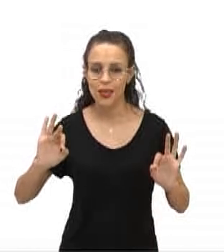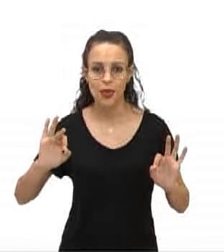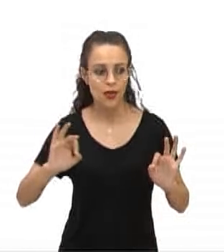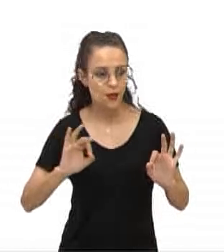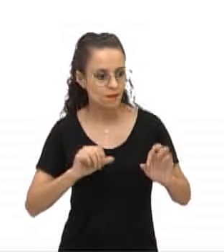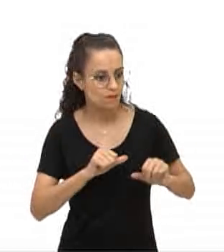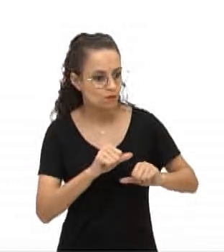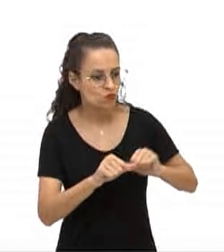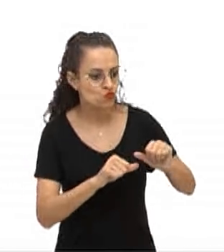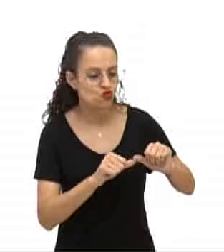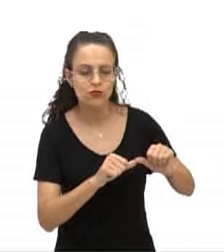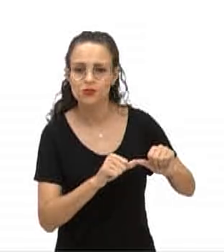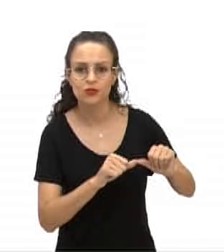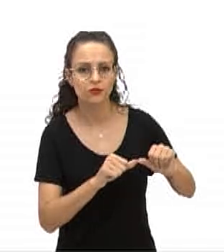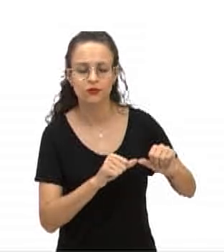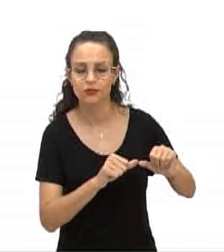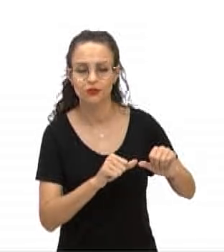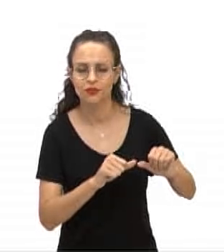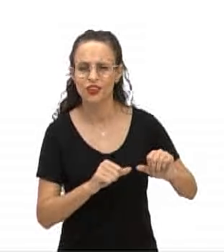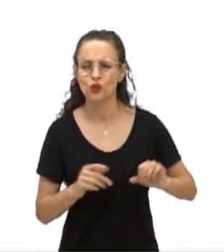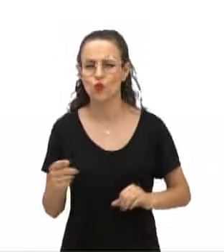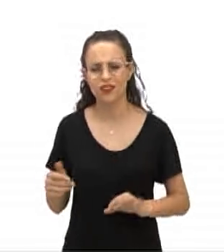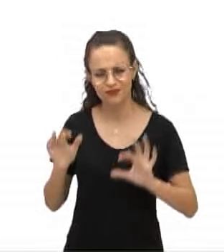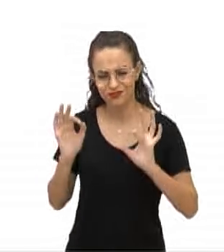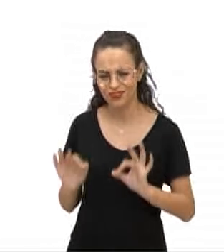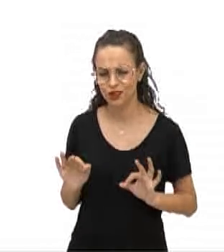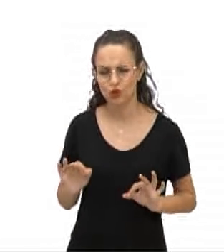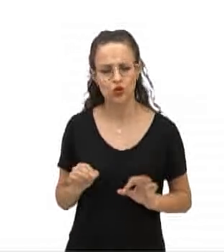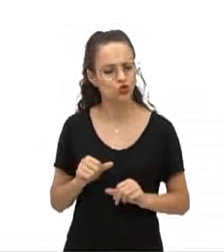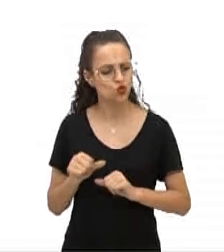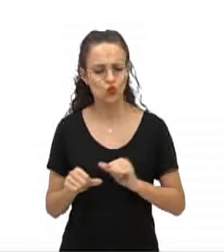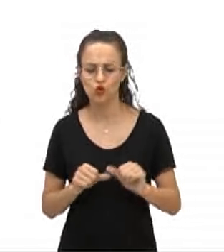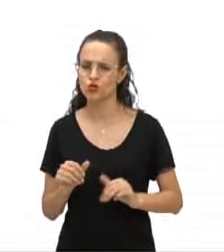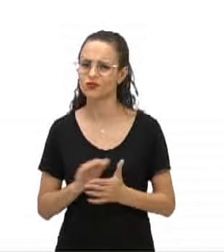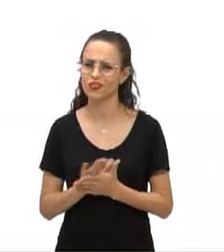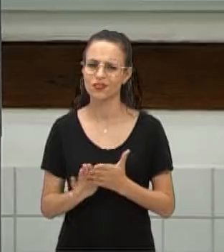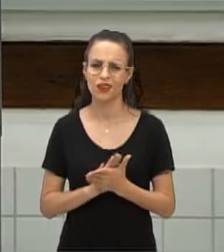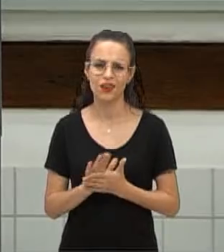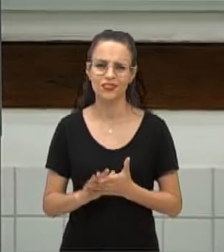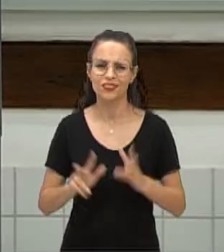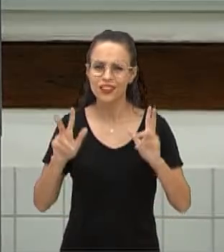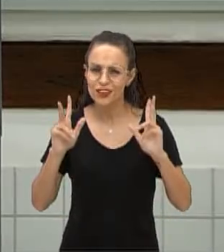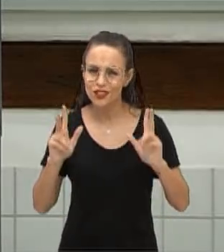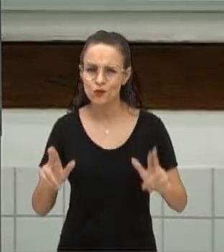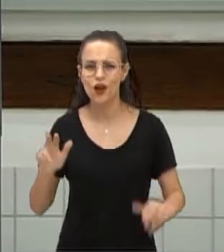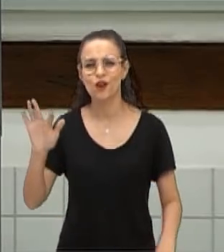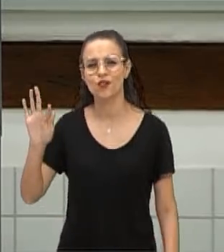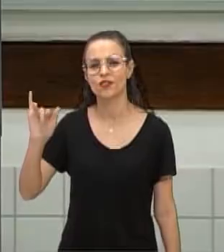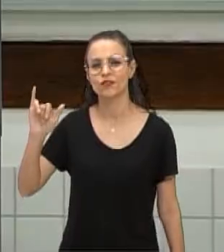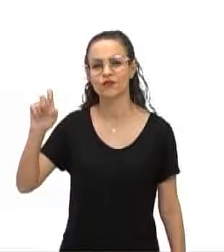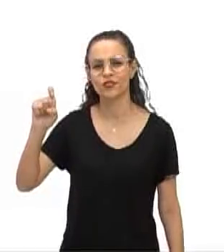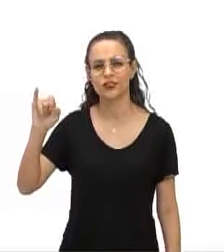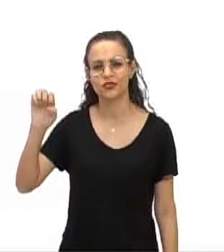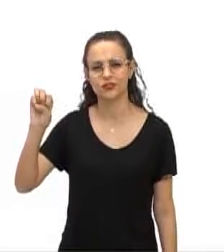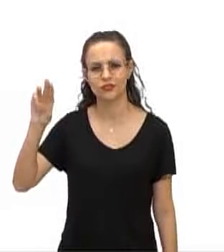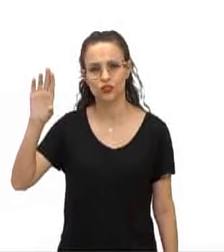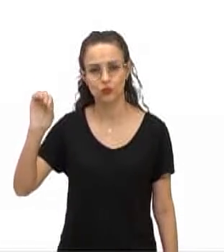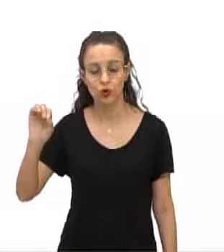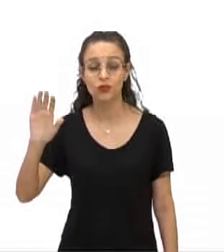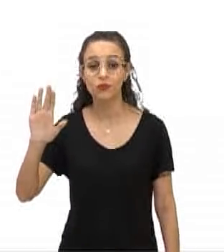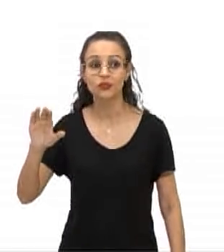Ele estava quase convencido de que as espécies não eram imutáveis, como dizia o fixismo. O